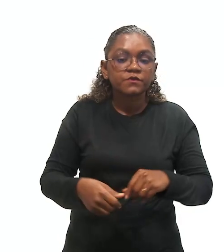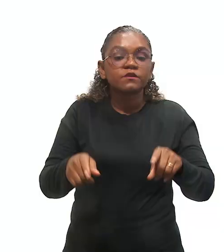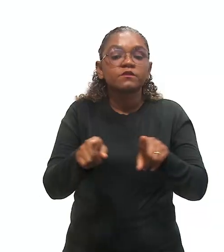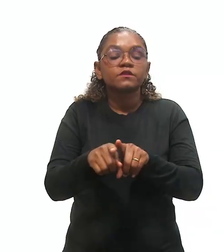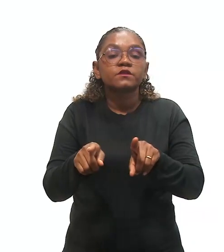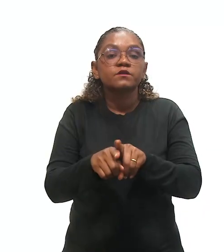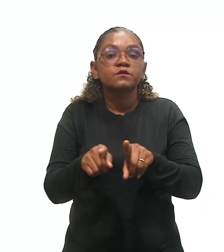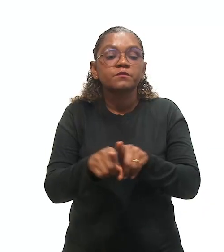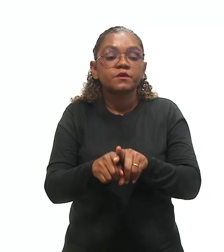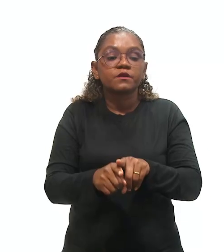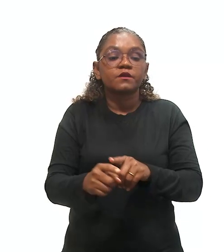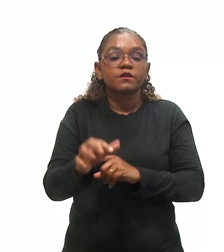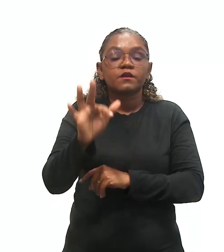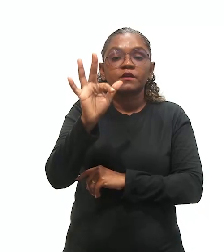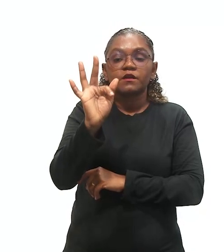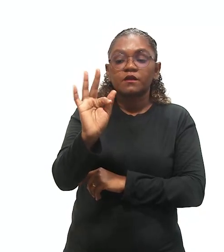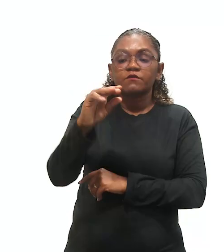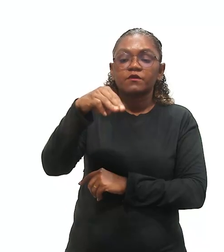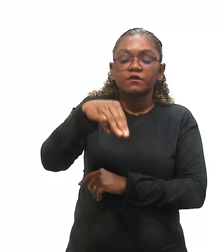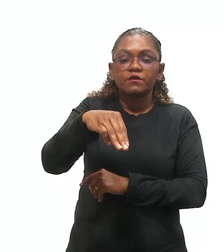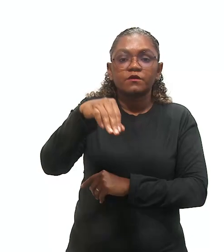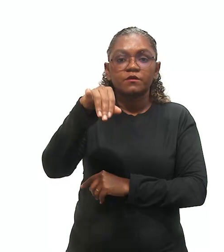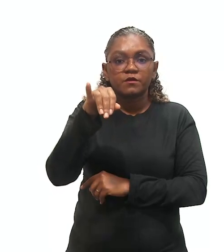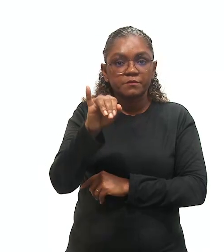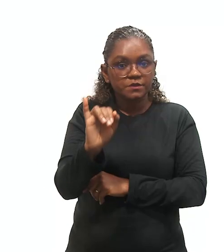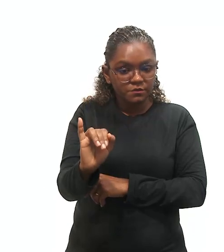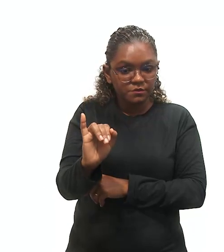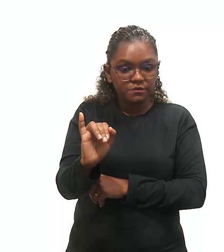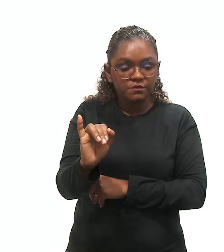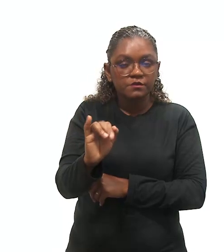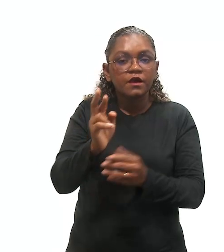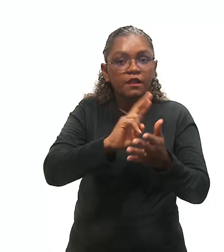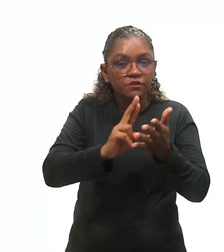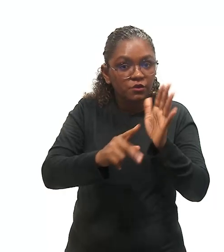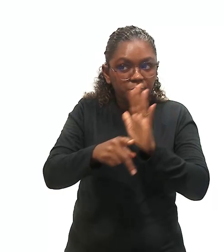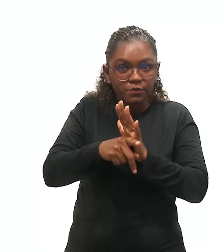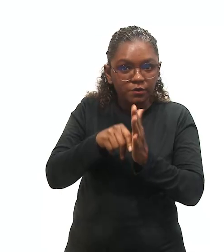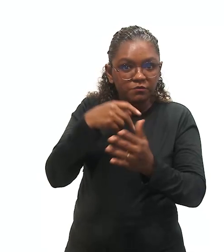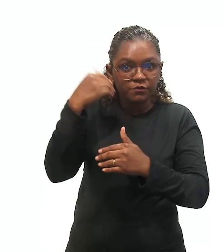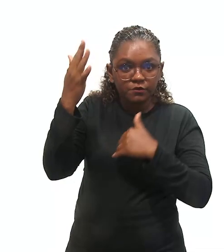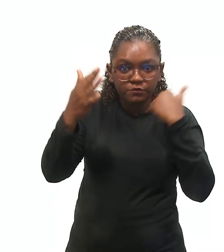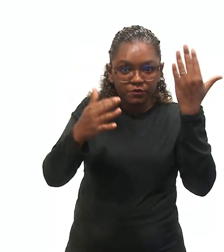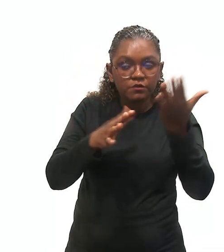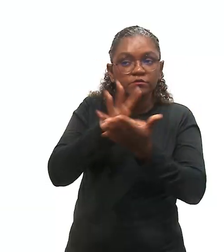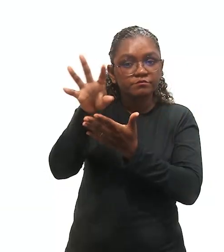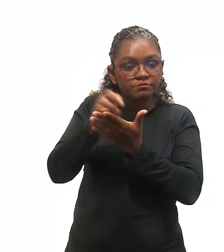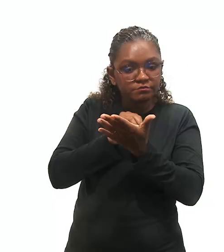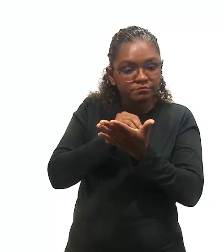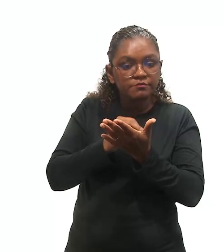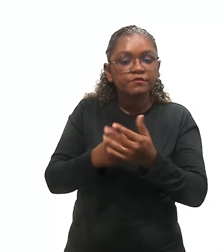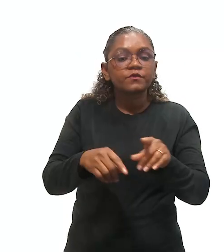Internacional FMI, bem como o levantamento de outros relatórios úteis à gestão.